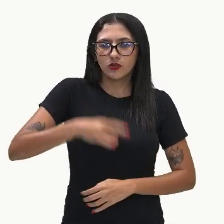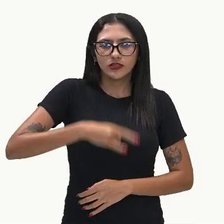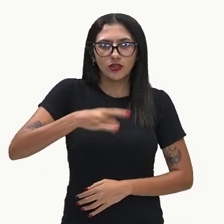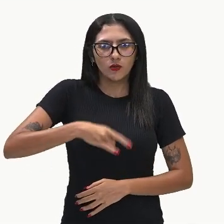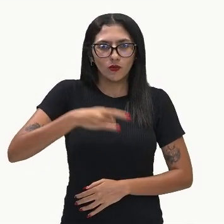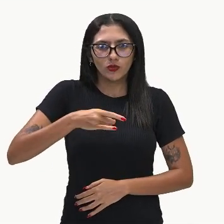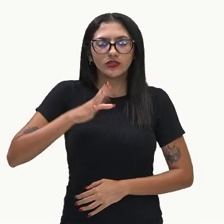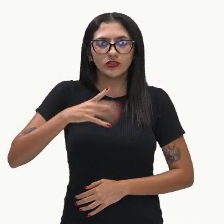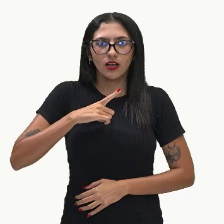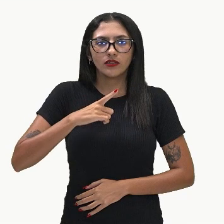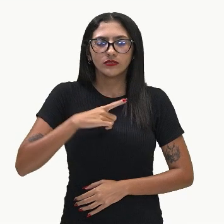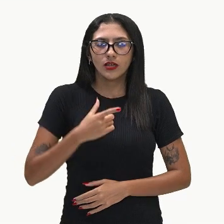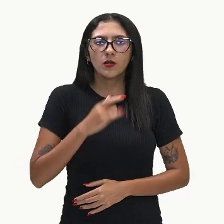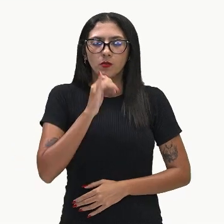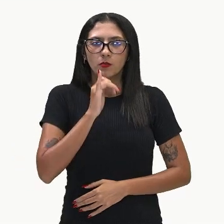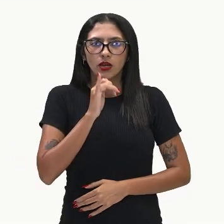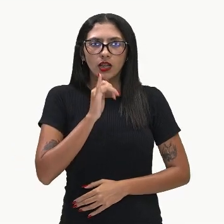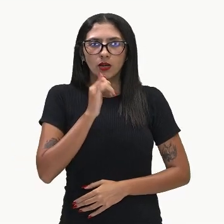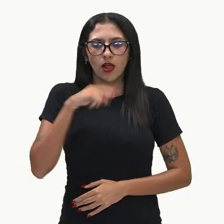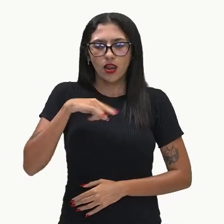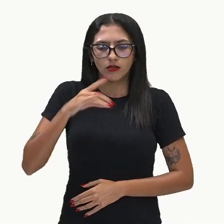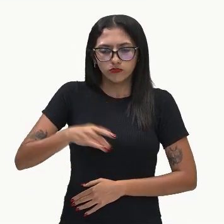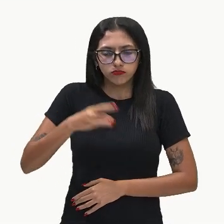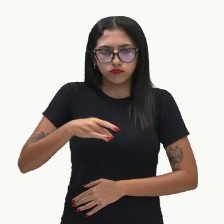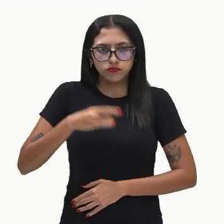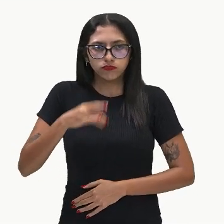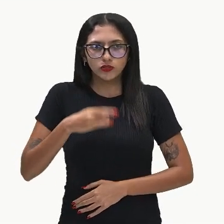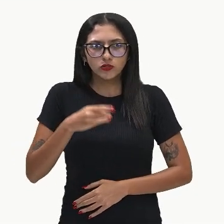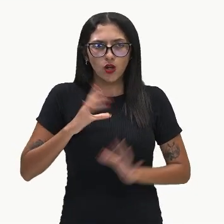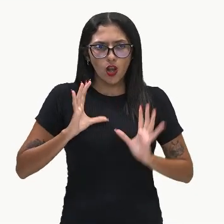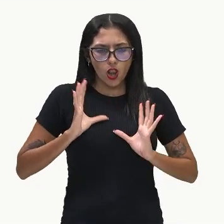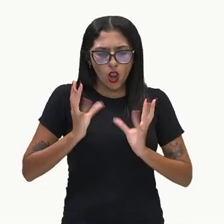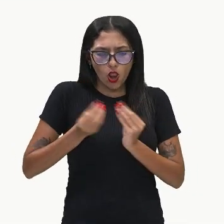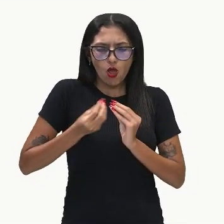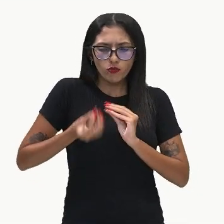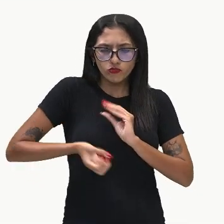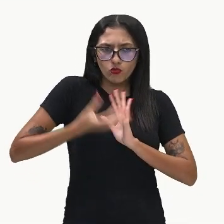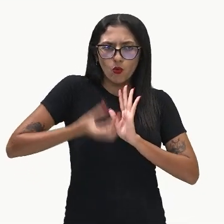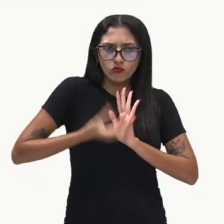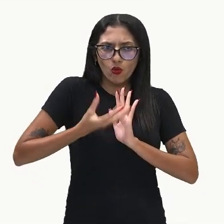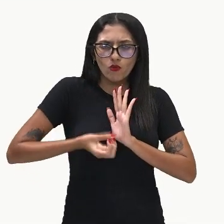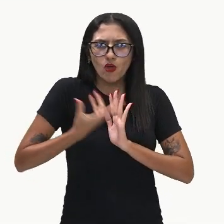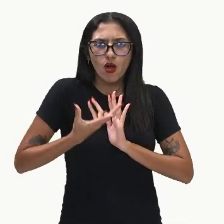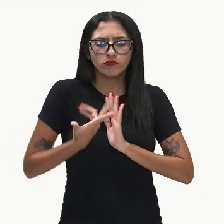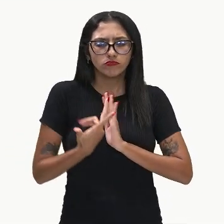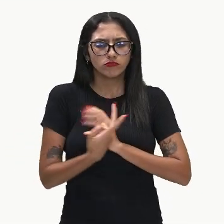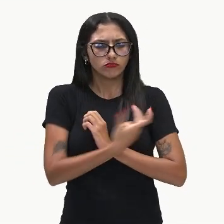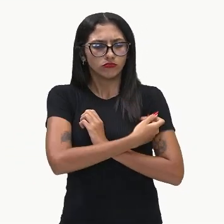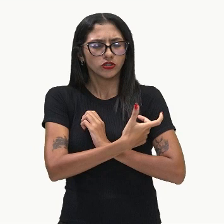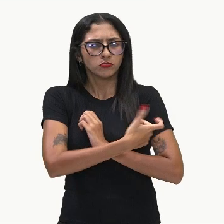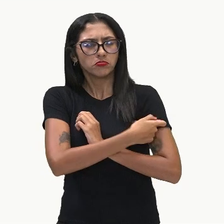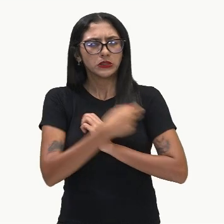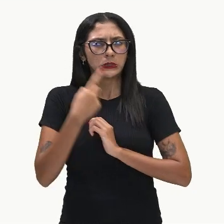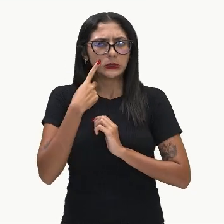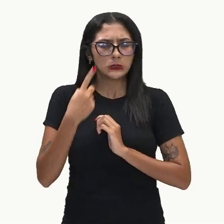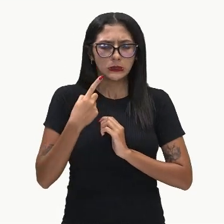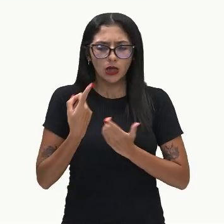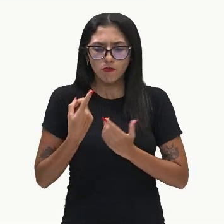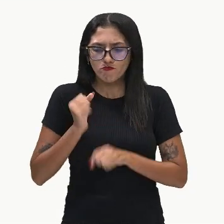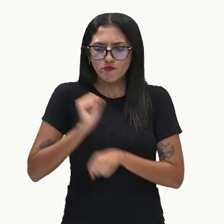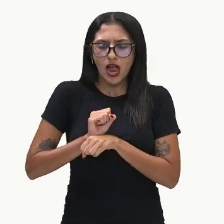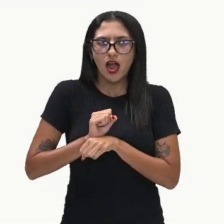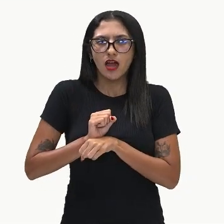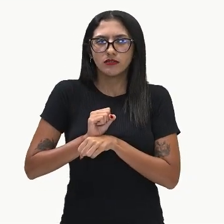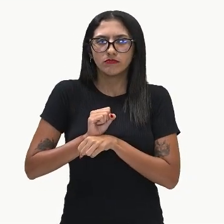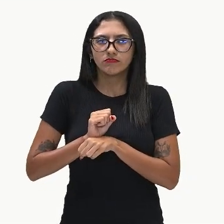organismo fala para essa glândula? Ei, glândula, não produz aí não, que já está bacana aqui, a quantidade está entrando. Bora parar de produzir. Aí